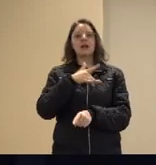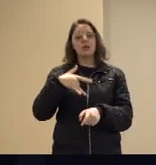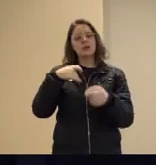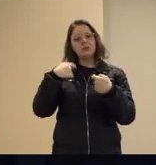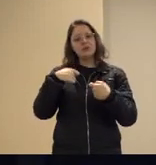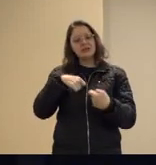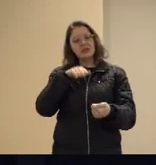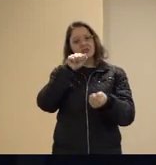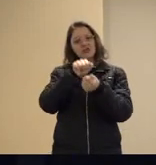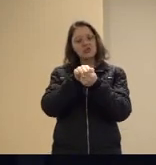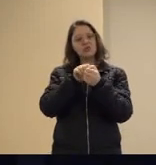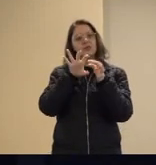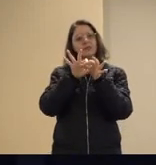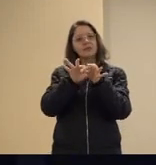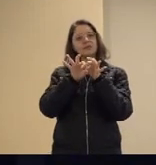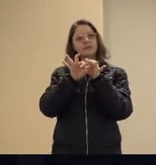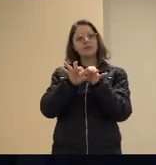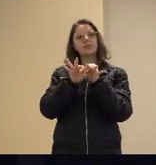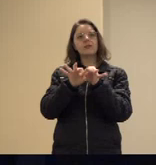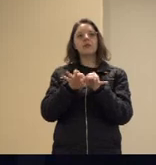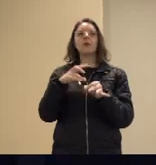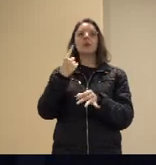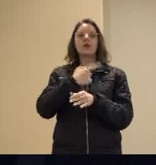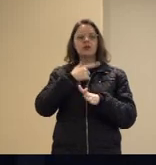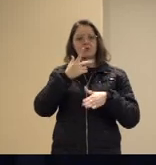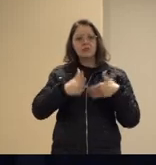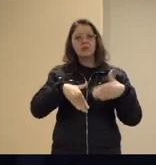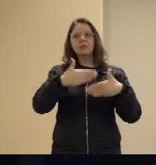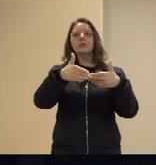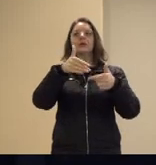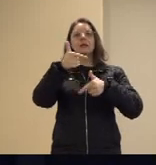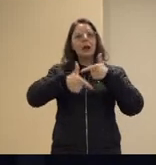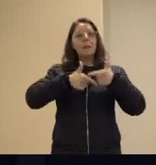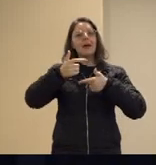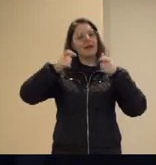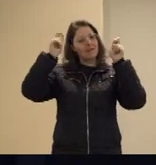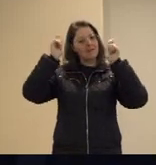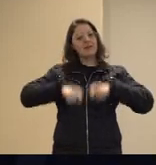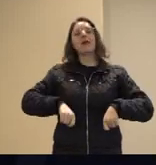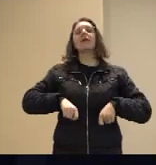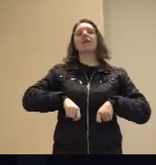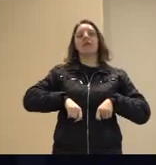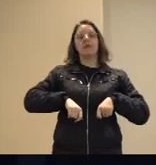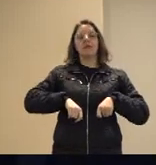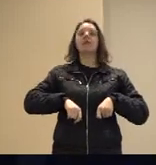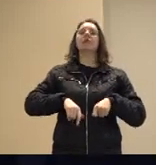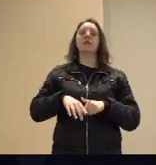junto conosco para que se trabalhe de uma forma efetiva, né,